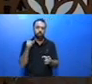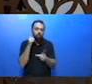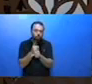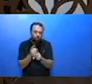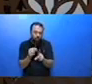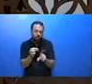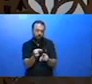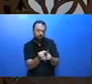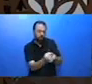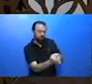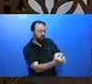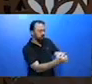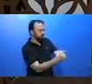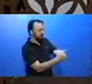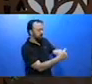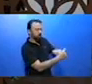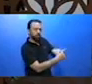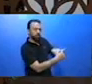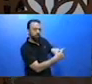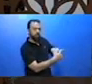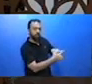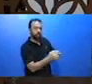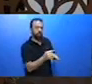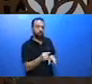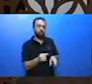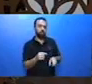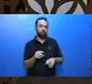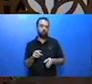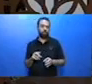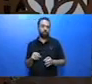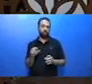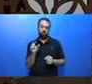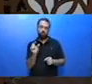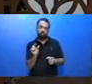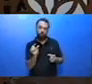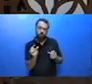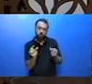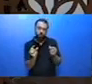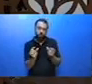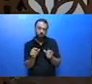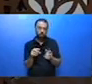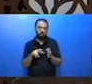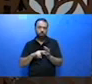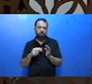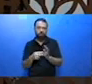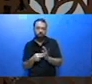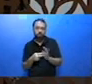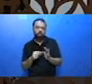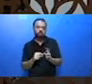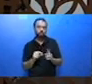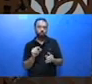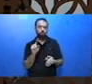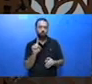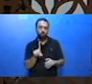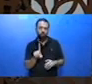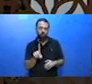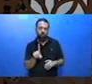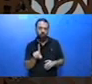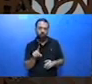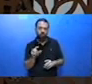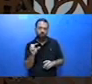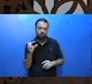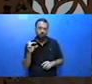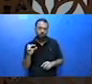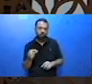esse pedacinho do dedo aqui, é do tamanho de uma unidade, tá? Nós trabalhamos muito com a unidade, é um